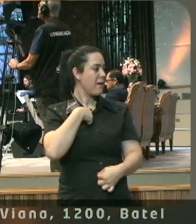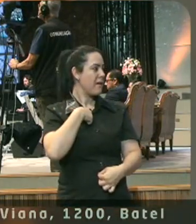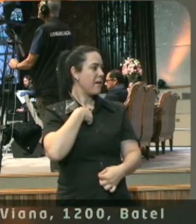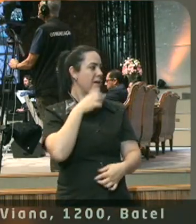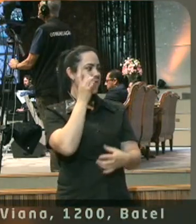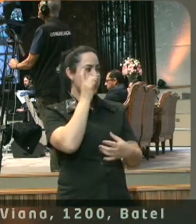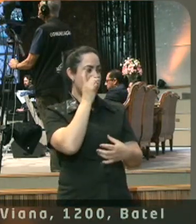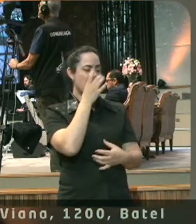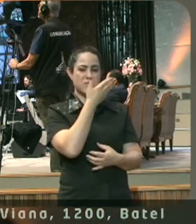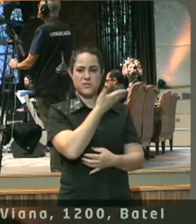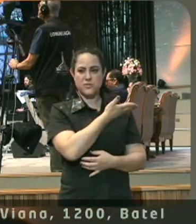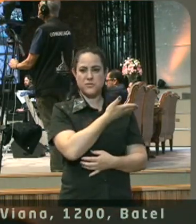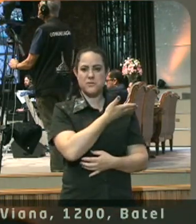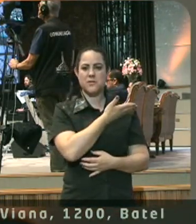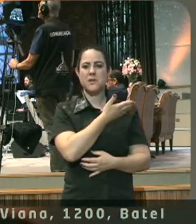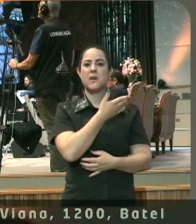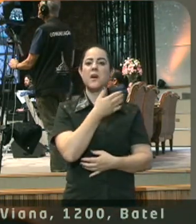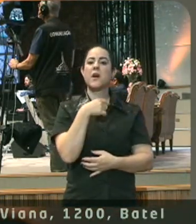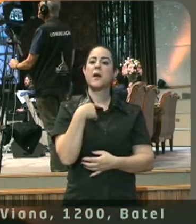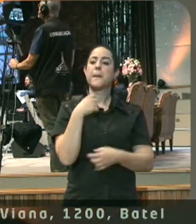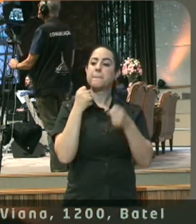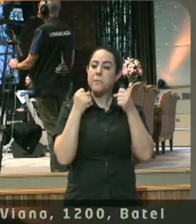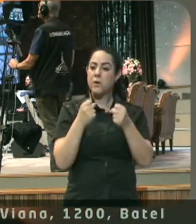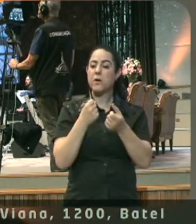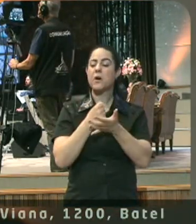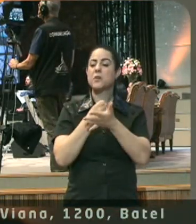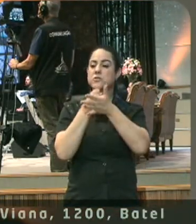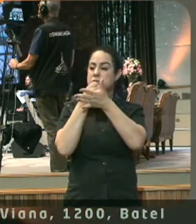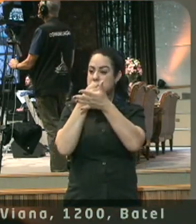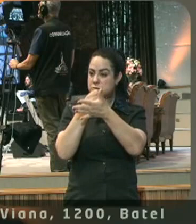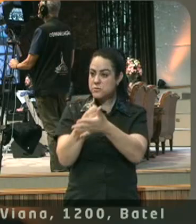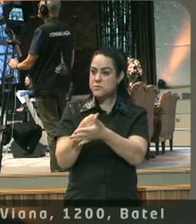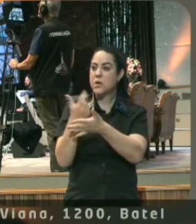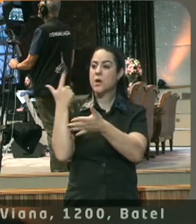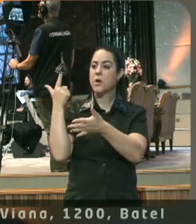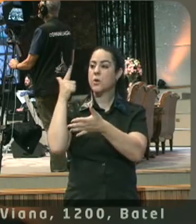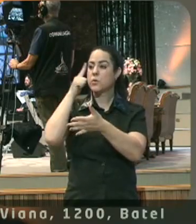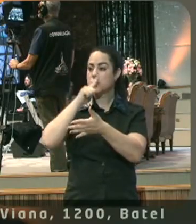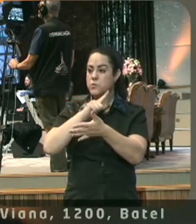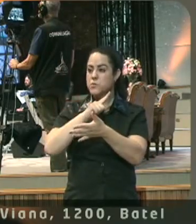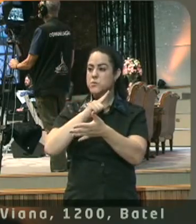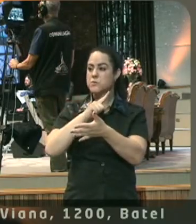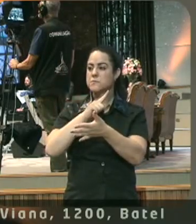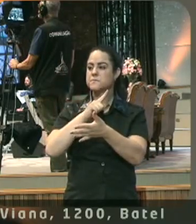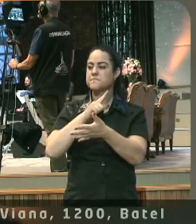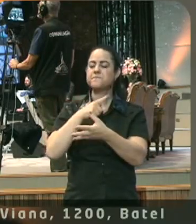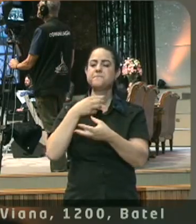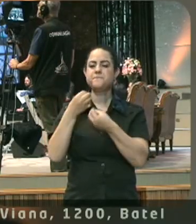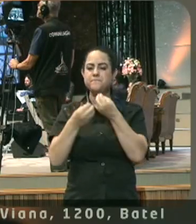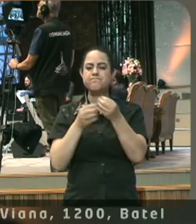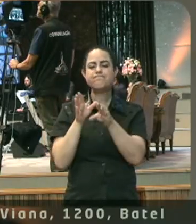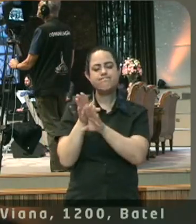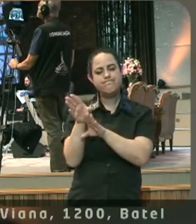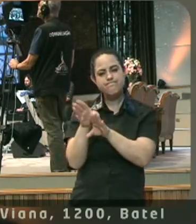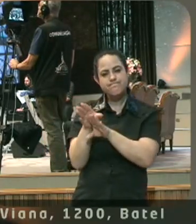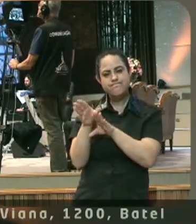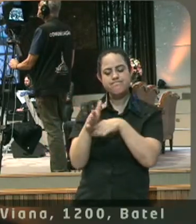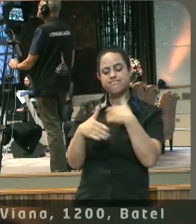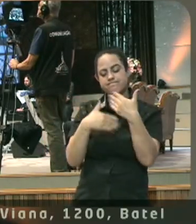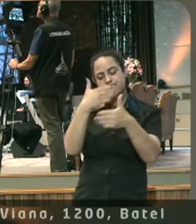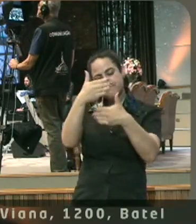jaleco verde, e eles podem ajudar você a conseguir esses orientadores